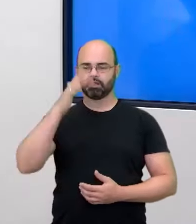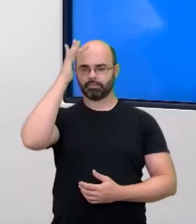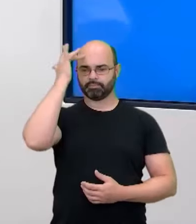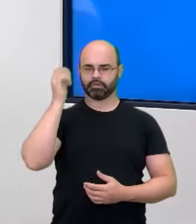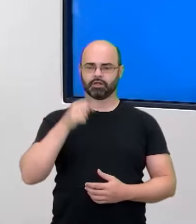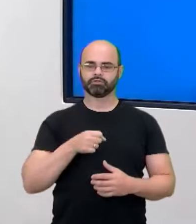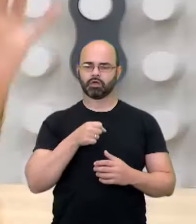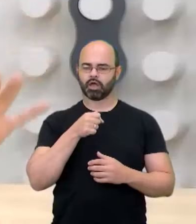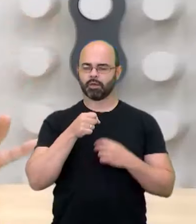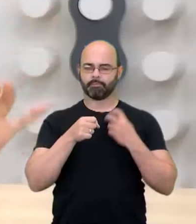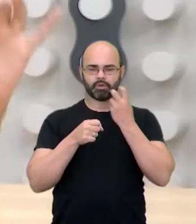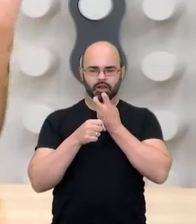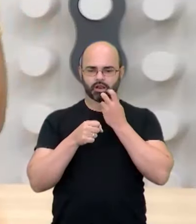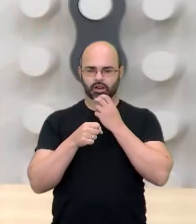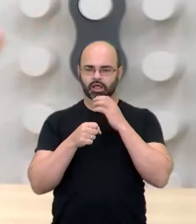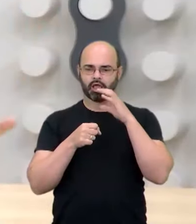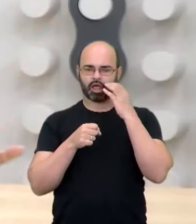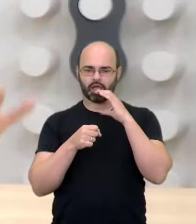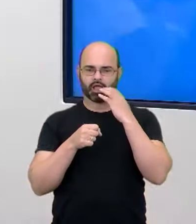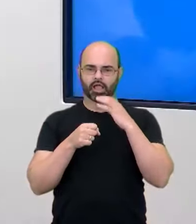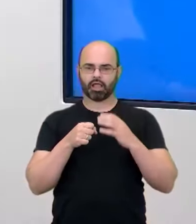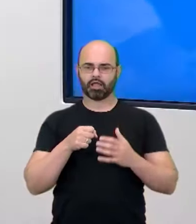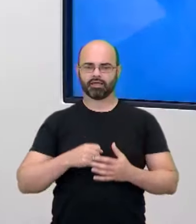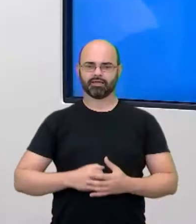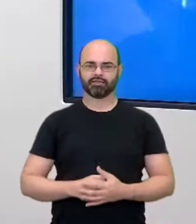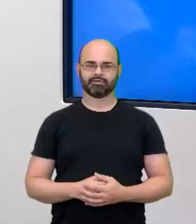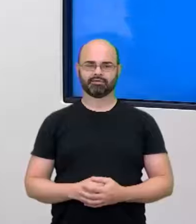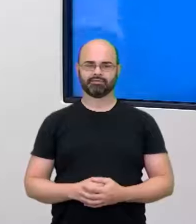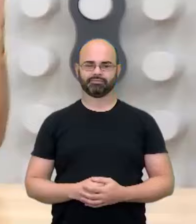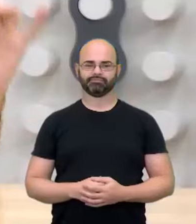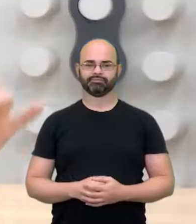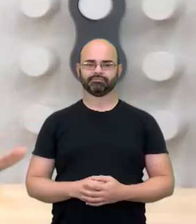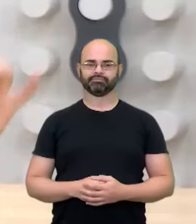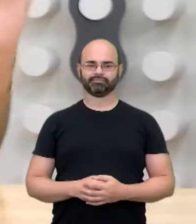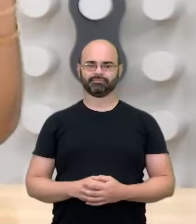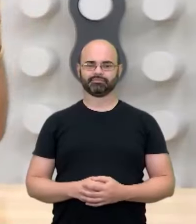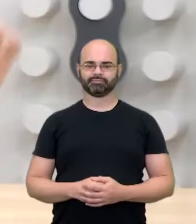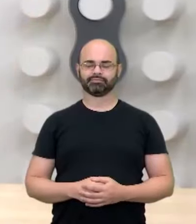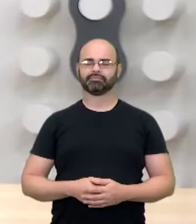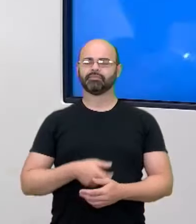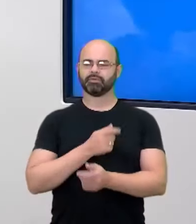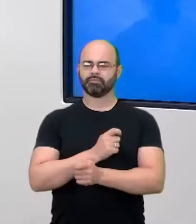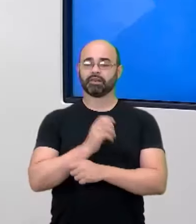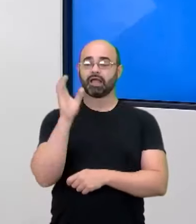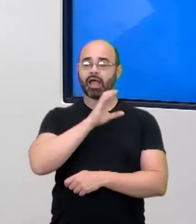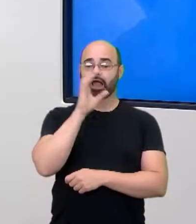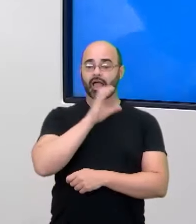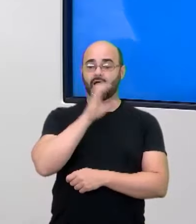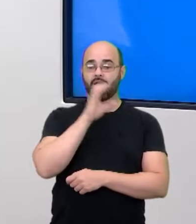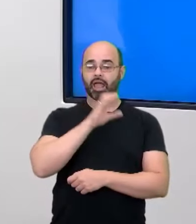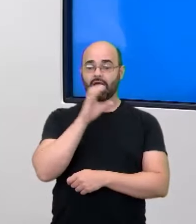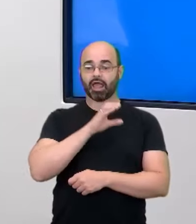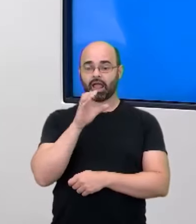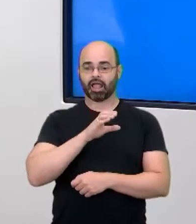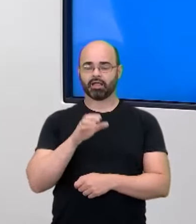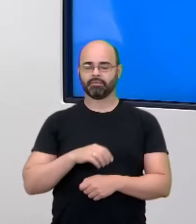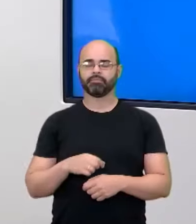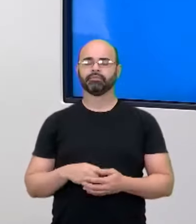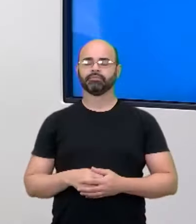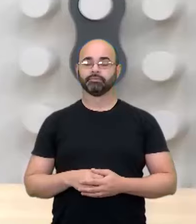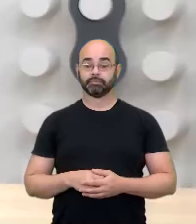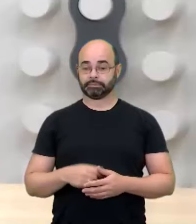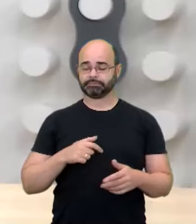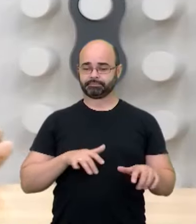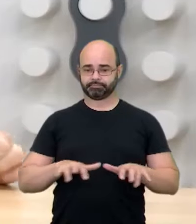E aqui nós temos uma música que é feita pensando muito no